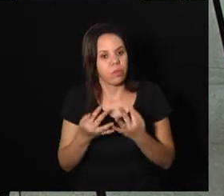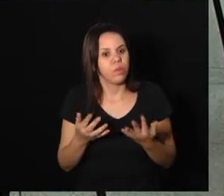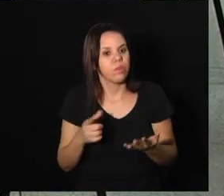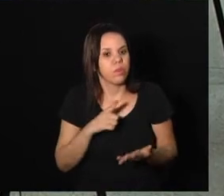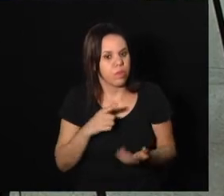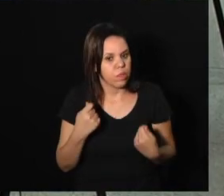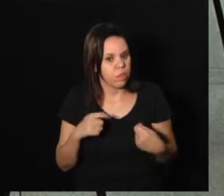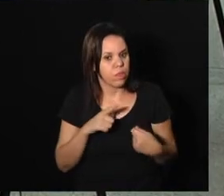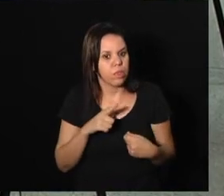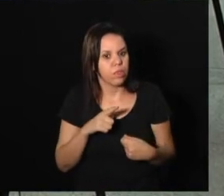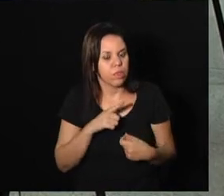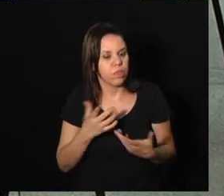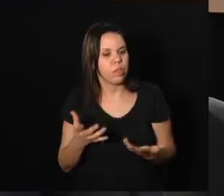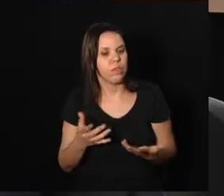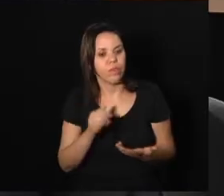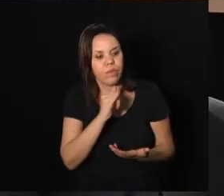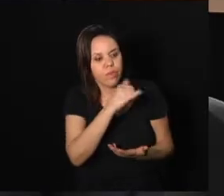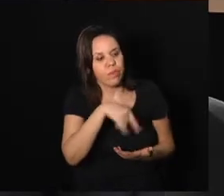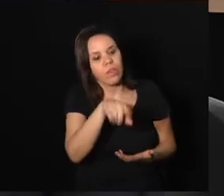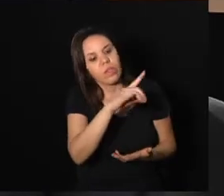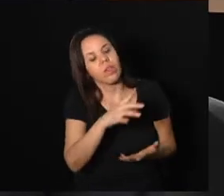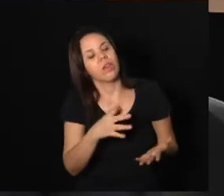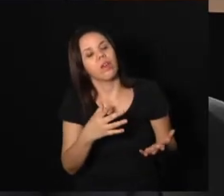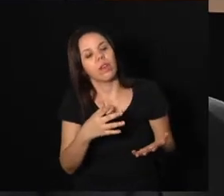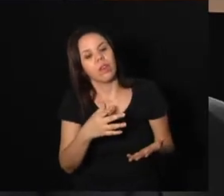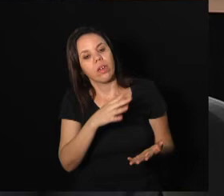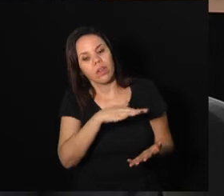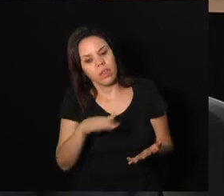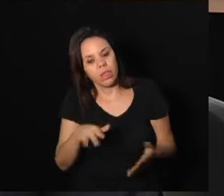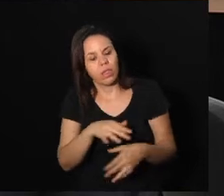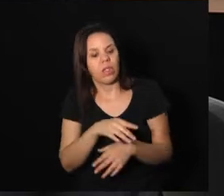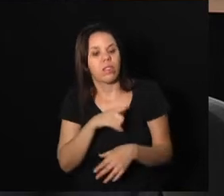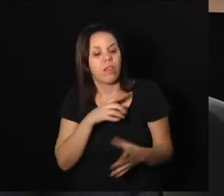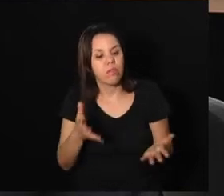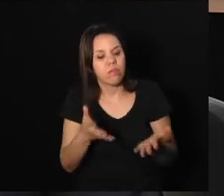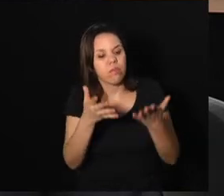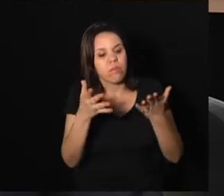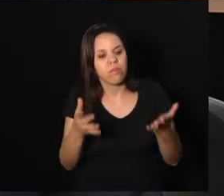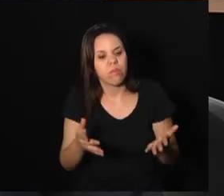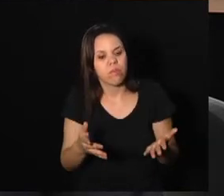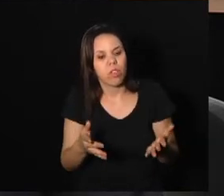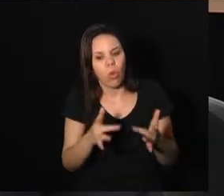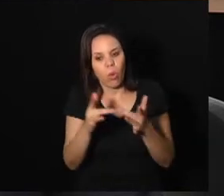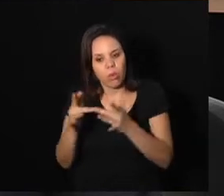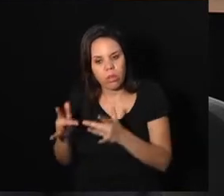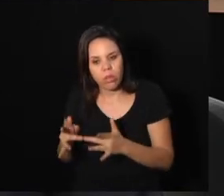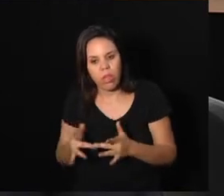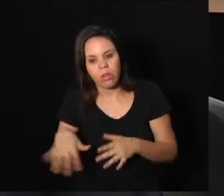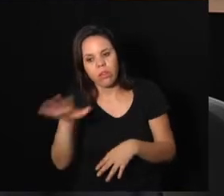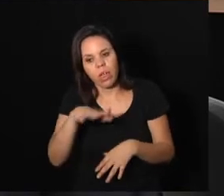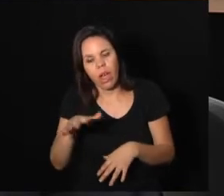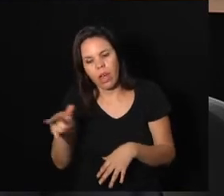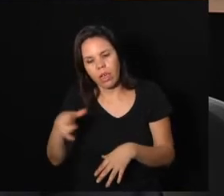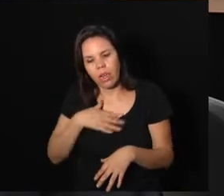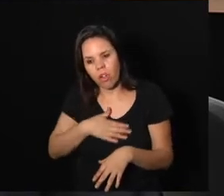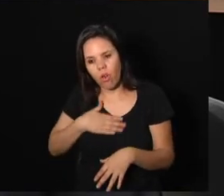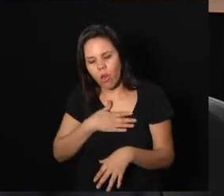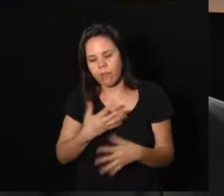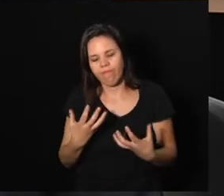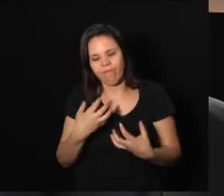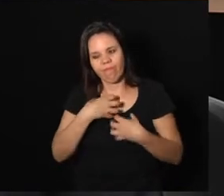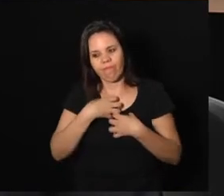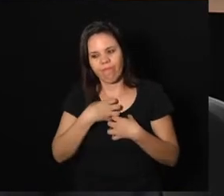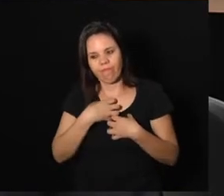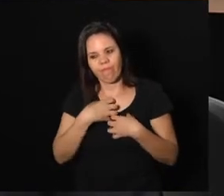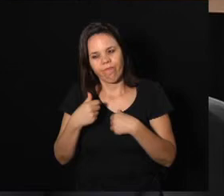que ir colocando essa criança em contato com esse universo. Seria interessante. Seria bastante interessante, porque aí ela já começa a sentir